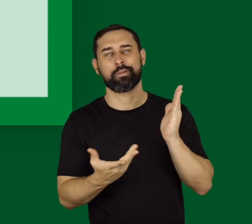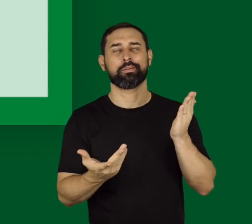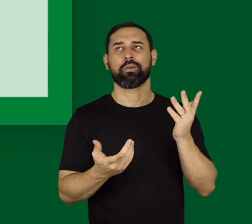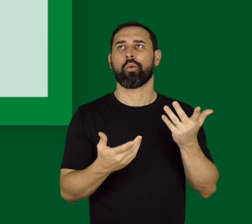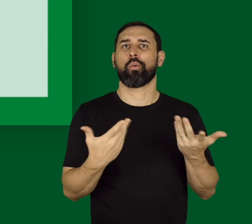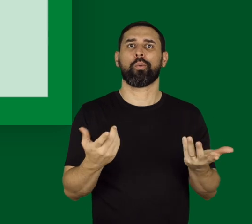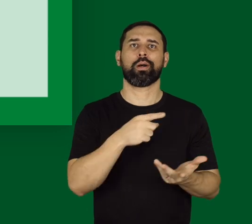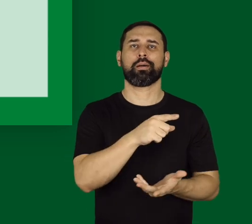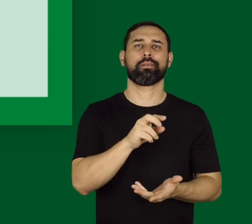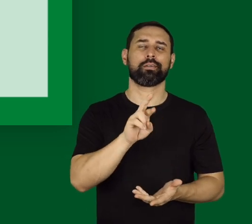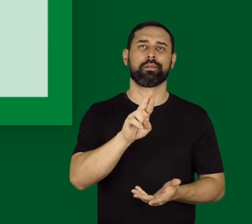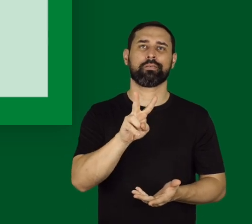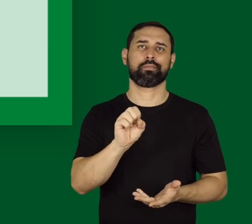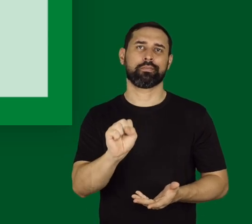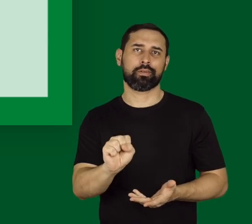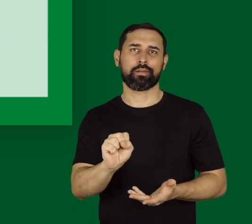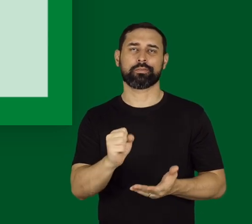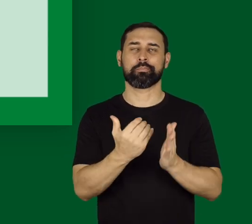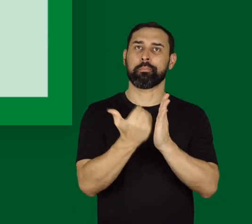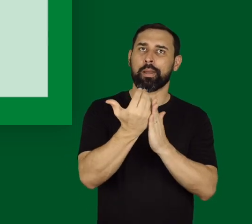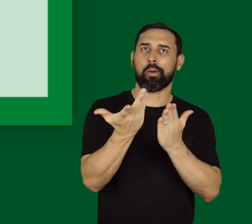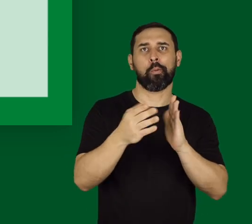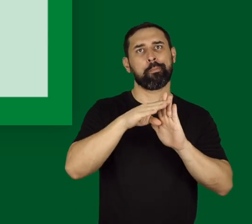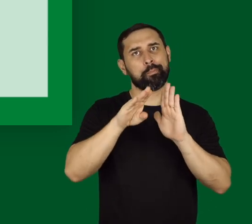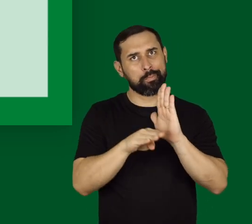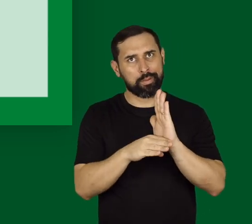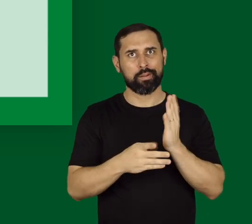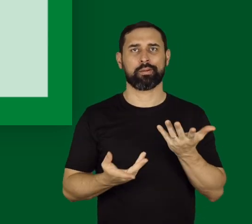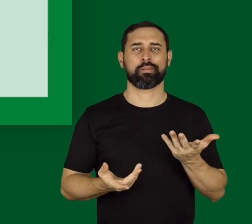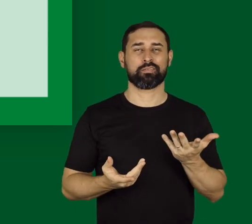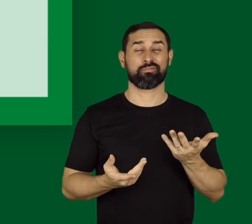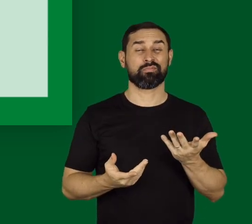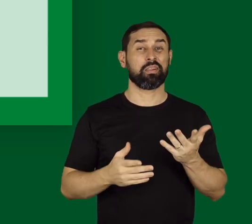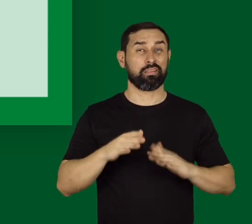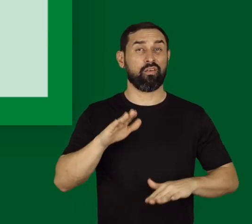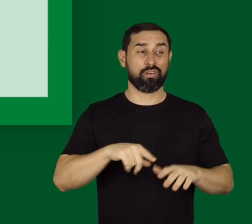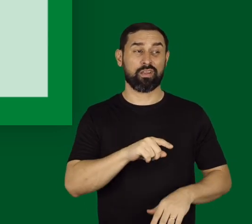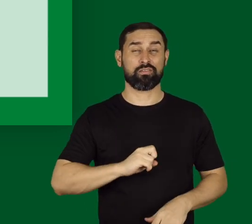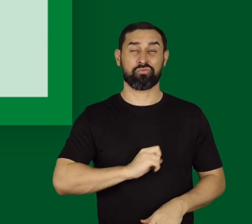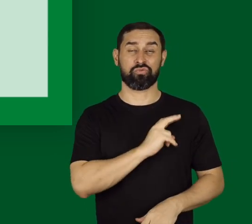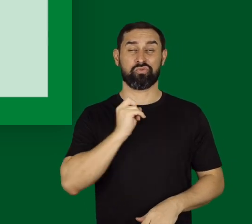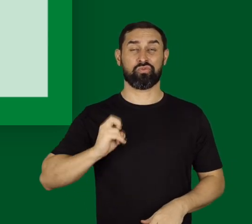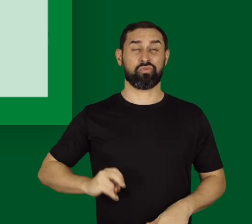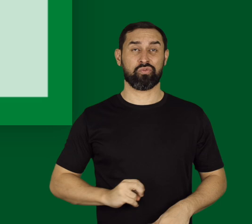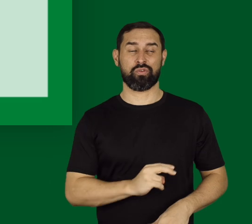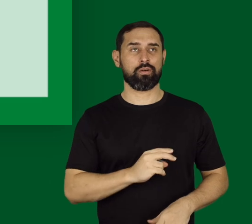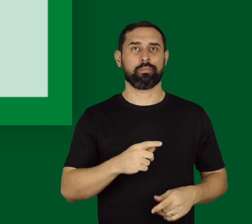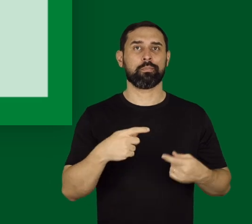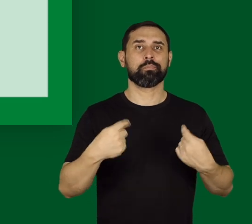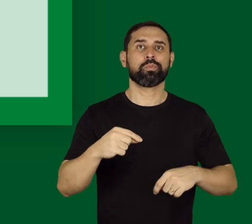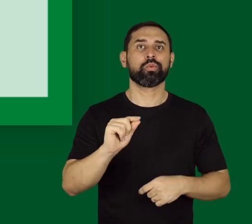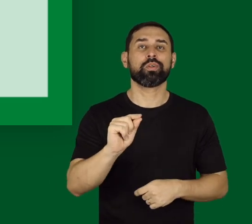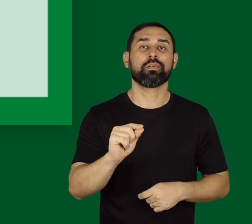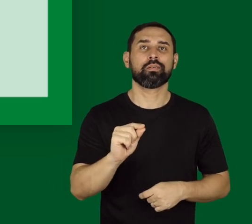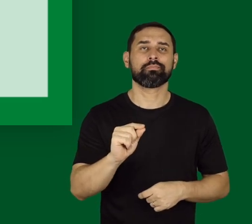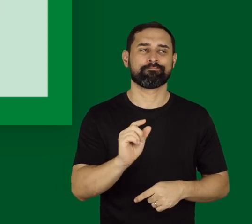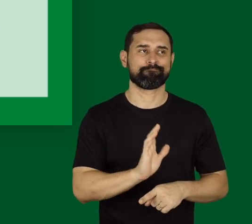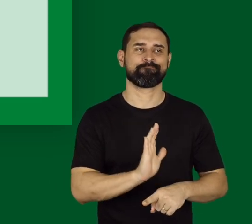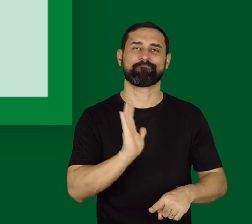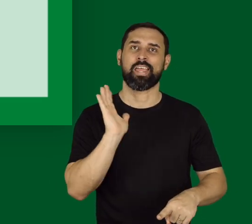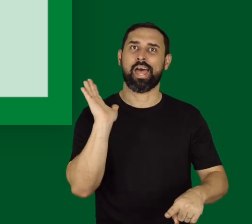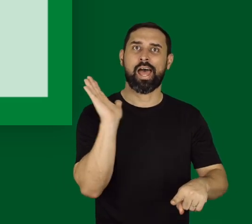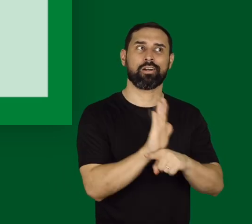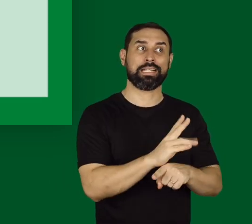diminuído, a resistência vascular pode estar aumentada ou diminuída e, dependendo da situação do choque, você